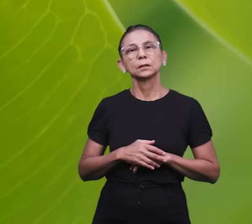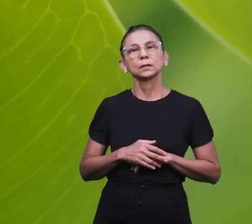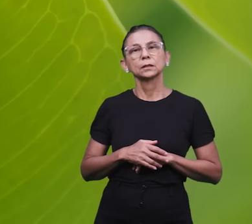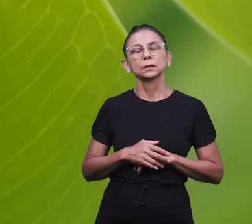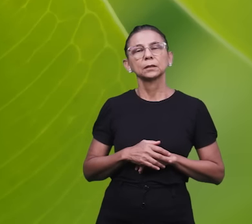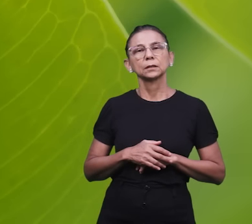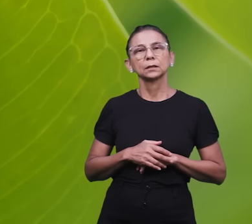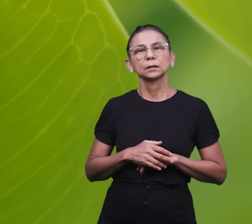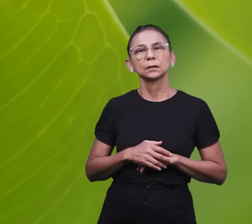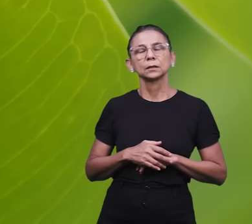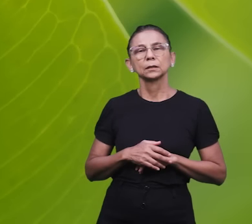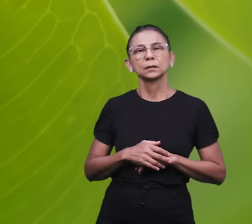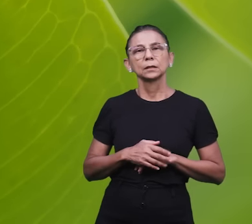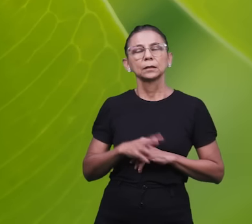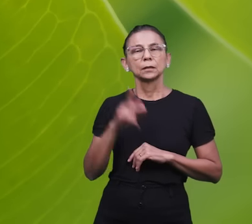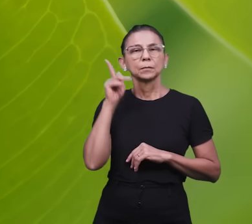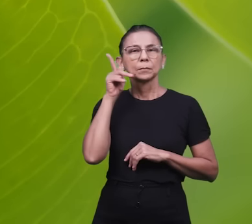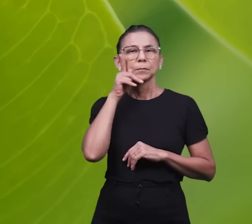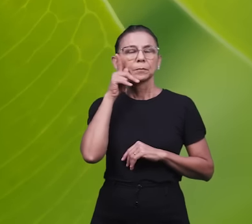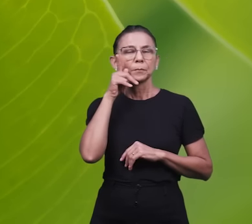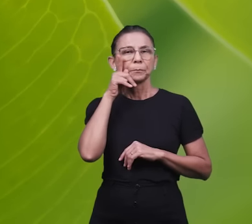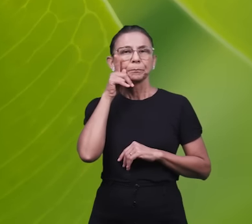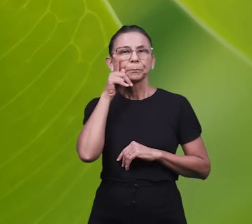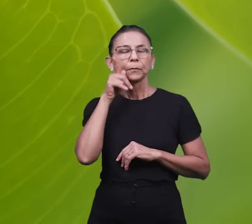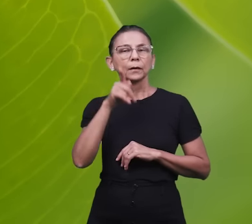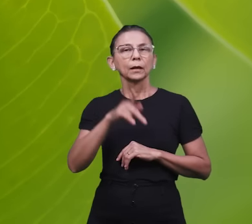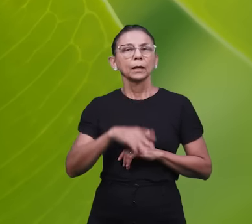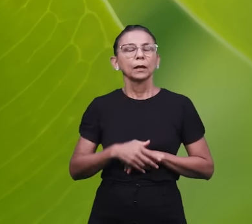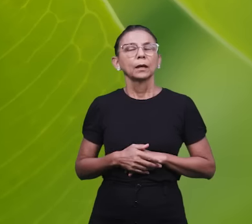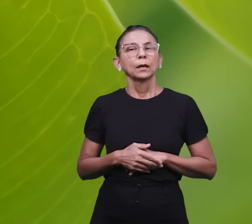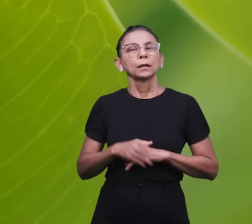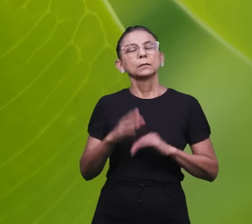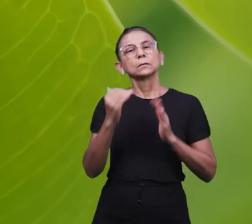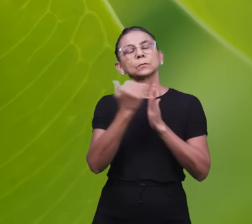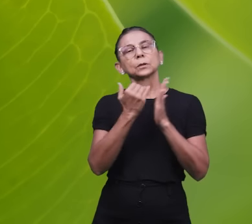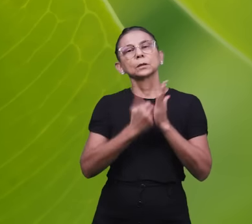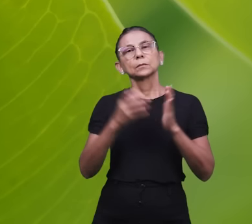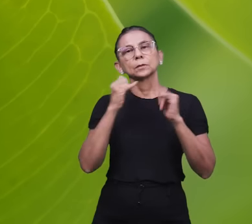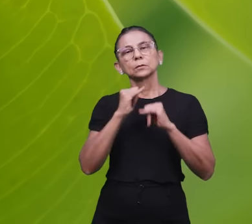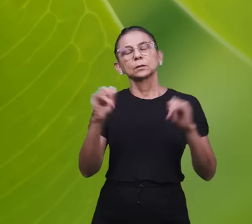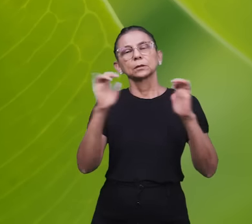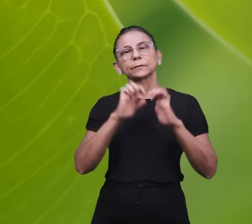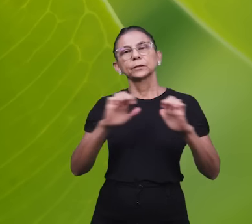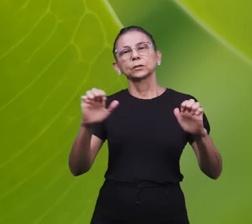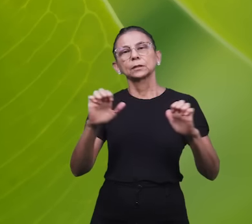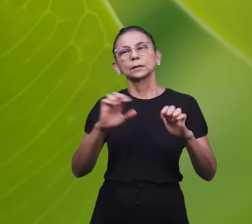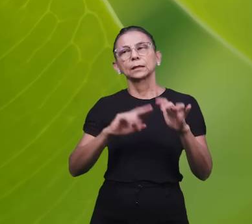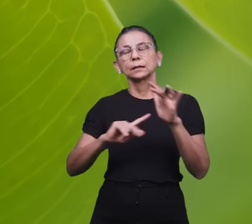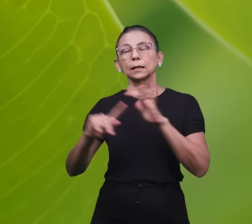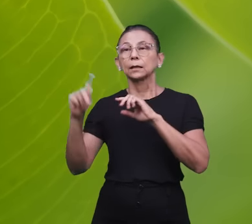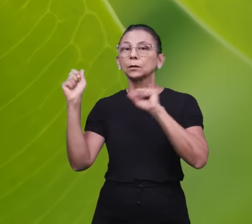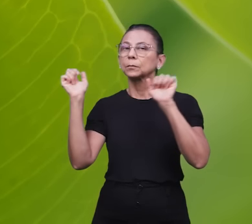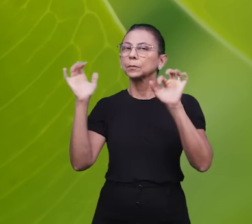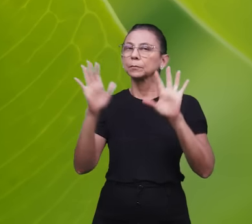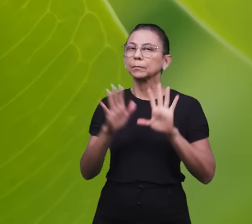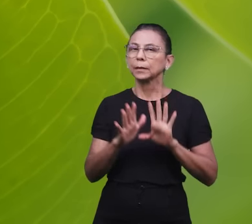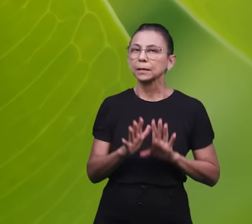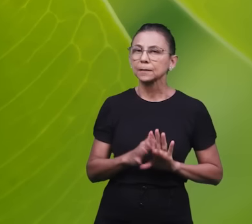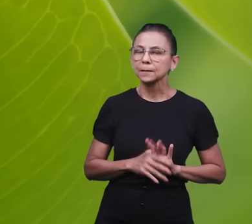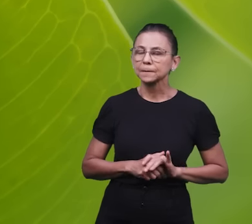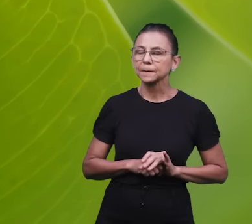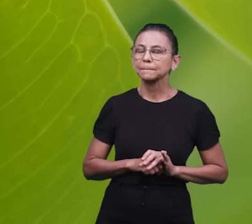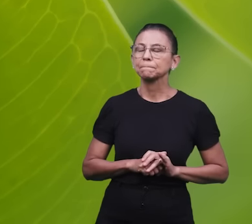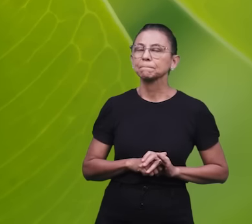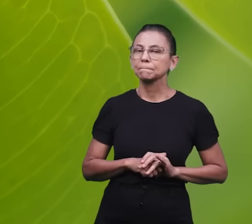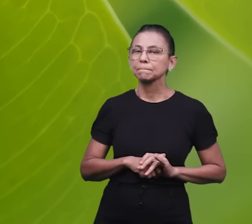da minha experiência com um programa no seu Evangelho Eterno esse programa tem sido de grande benção nas nossas vidas é um programa